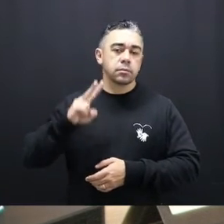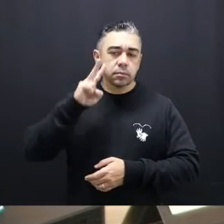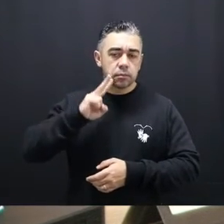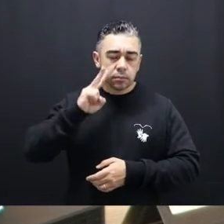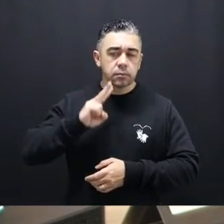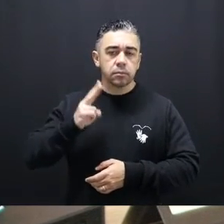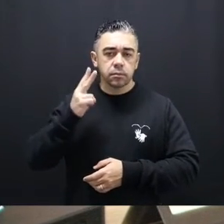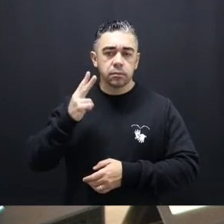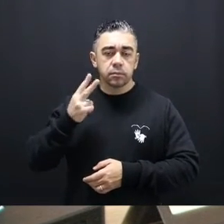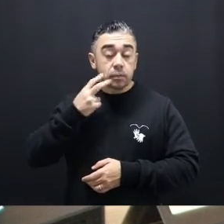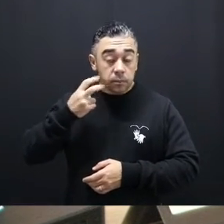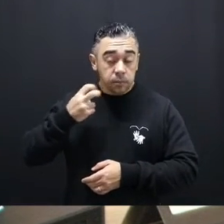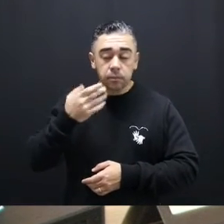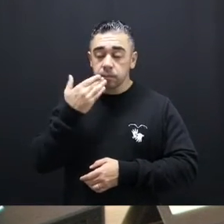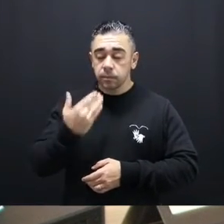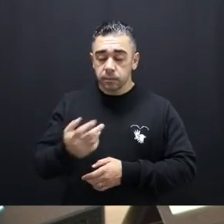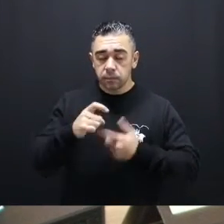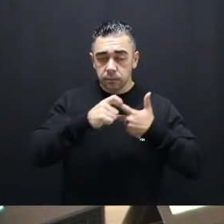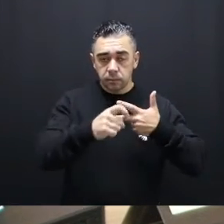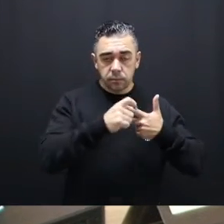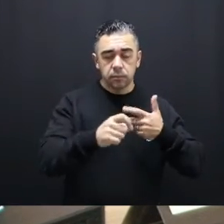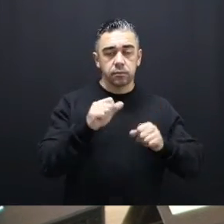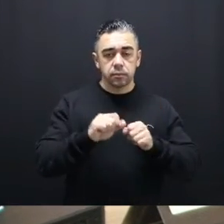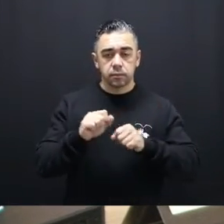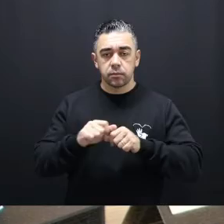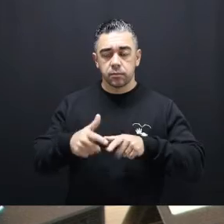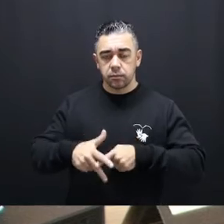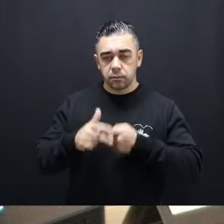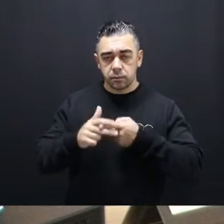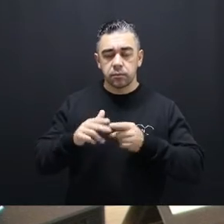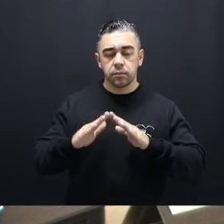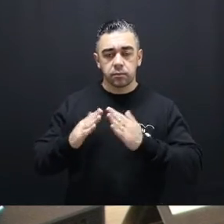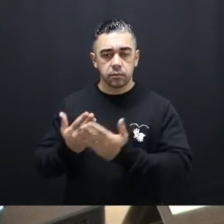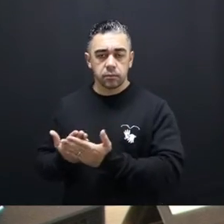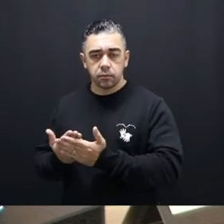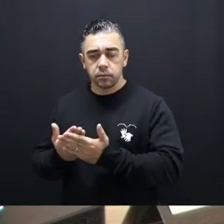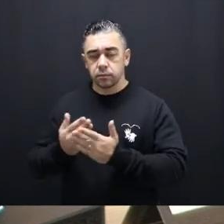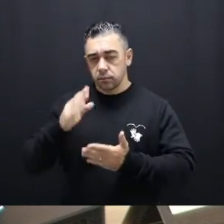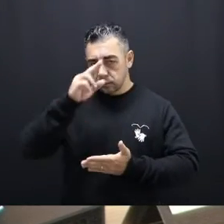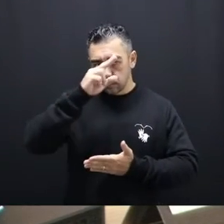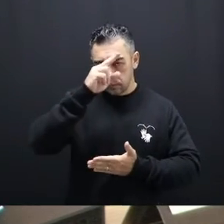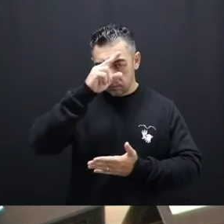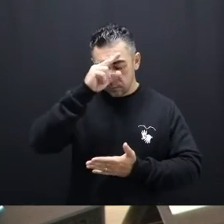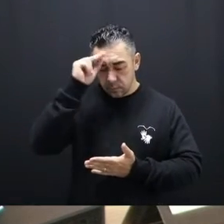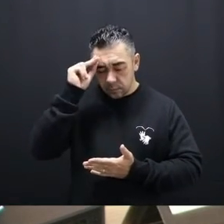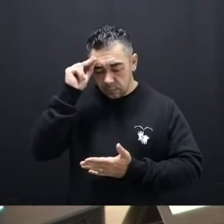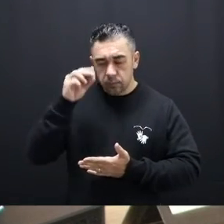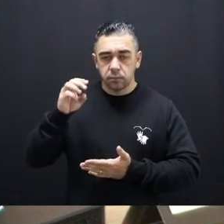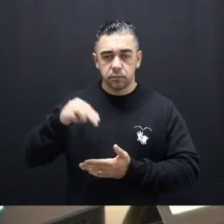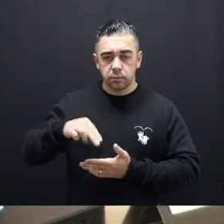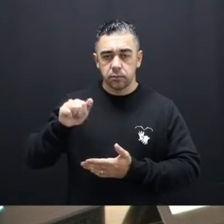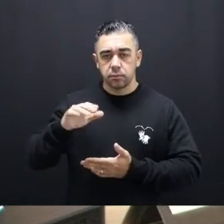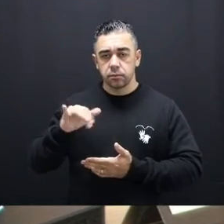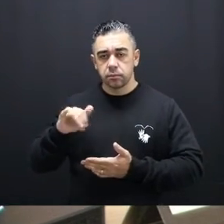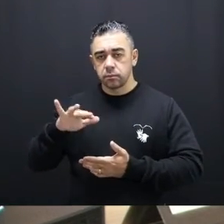Executivo realize manutenção ou substituição de Bebedouro na escola municipal Darci Giovanni Mendez